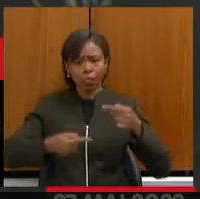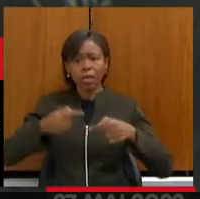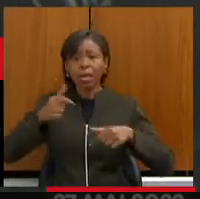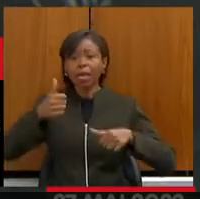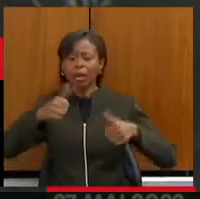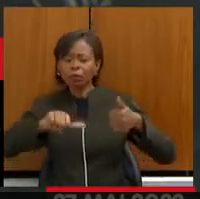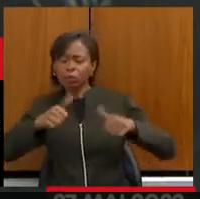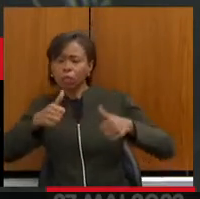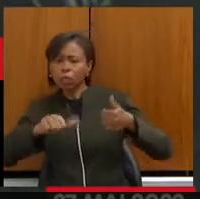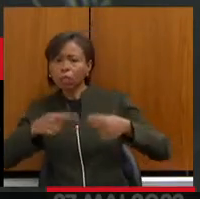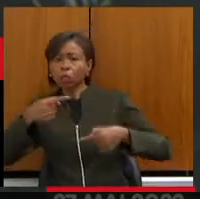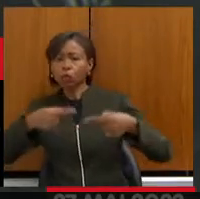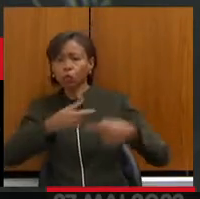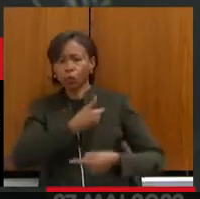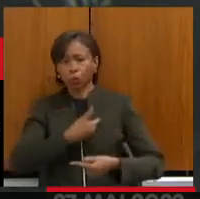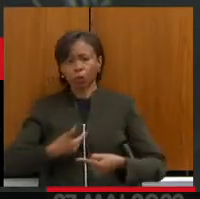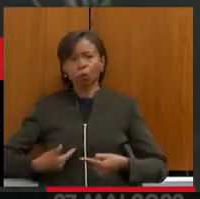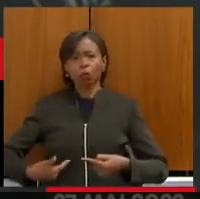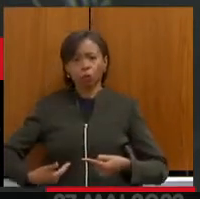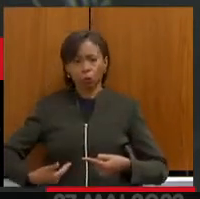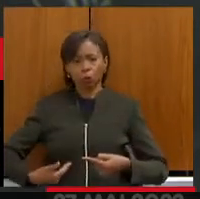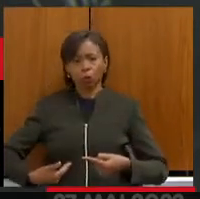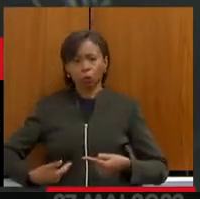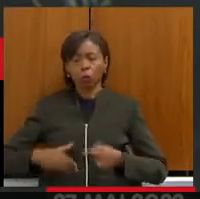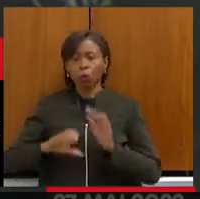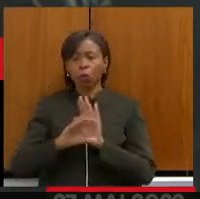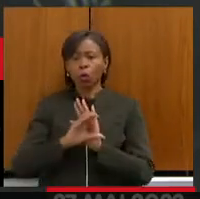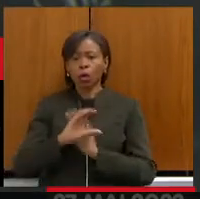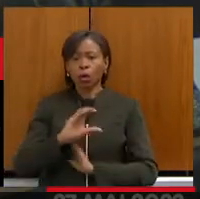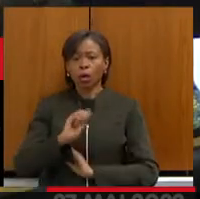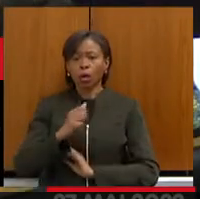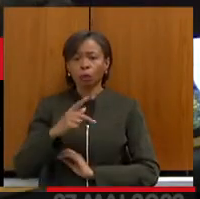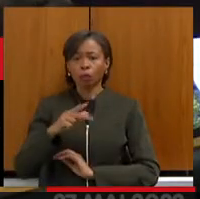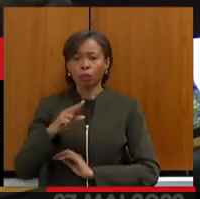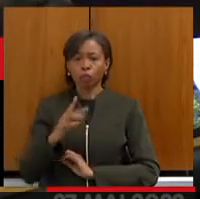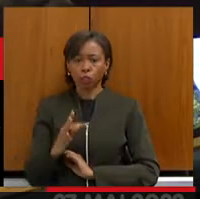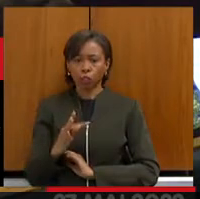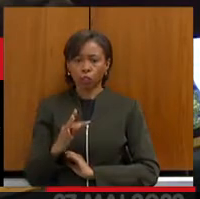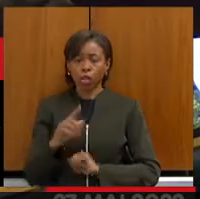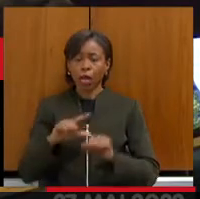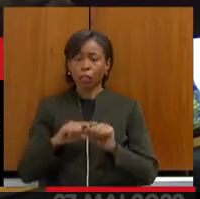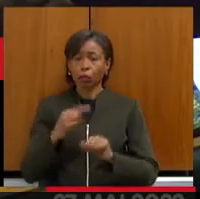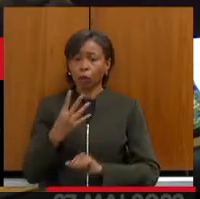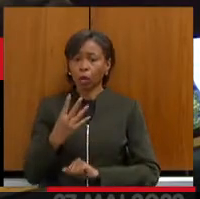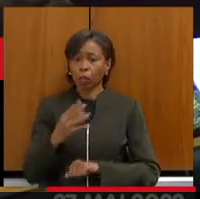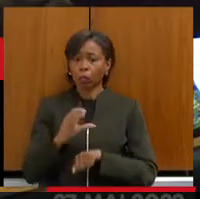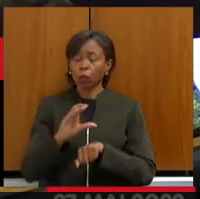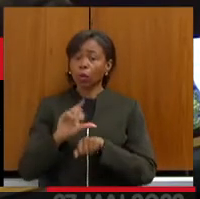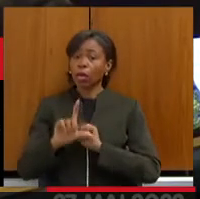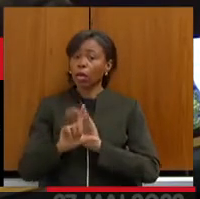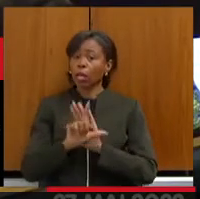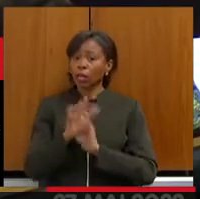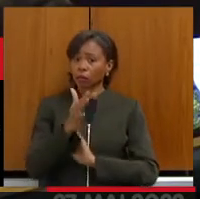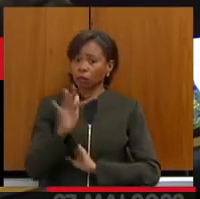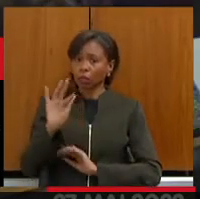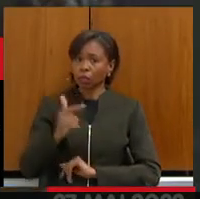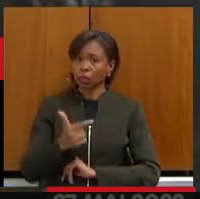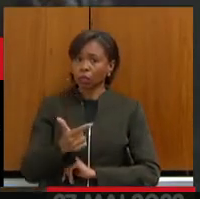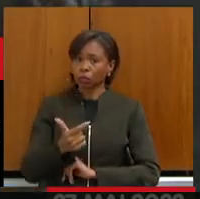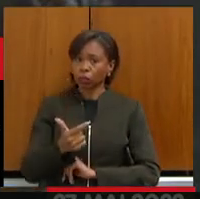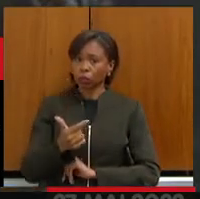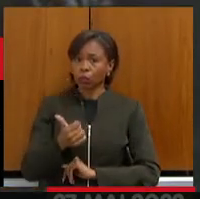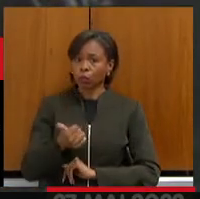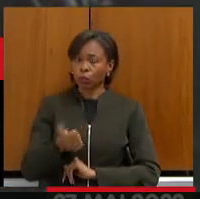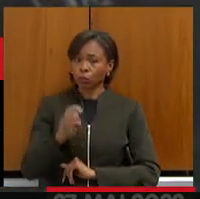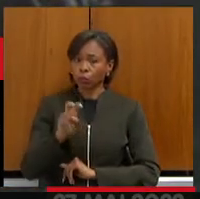de políticas públicas conforme dispõe o caput do artigo 4º da lei federal 12852/2013